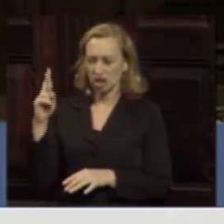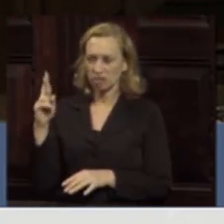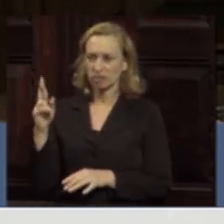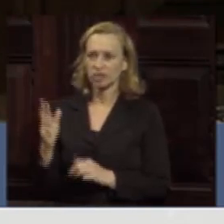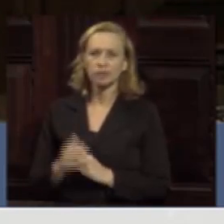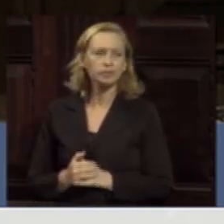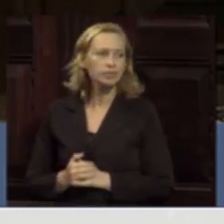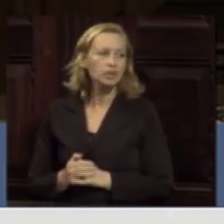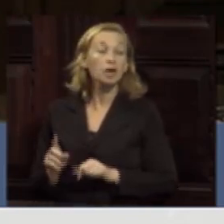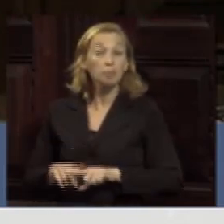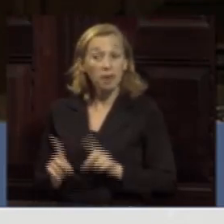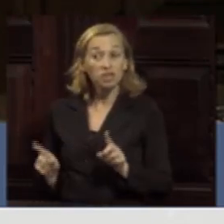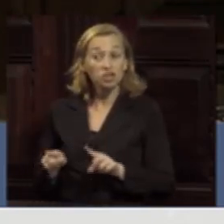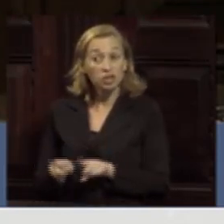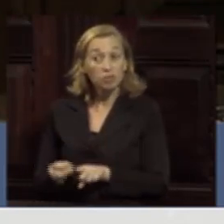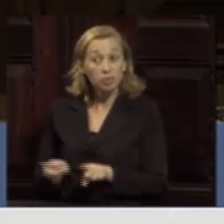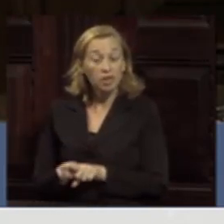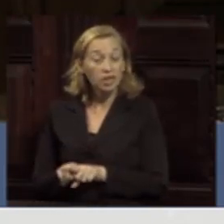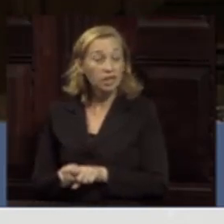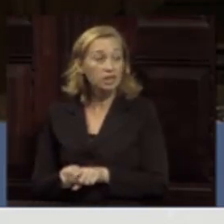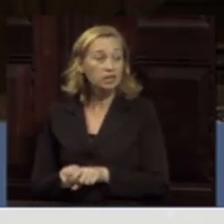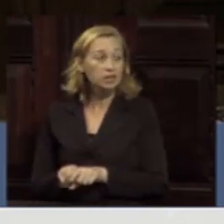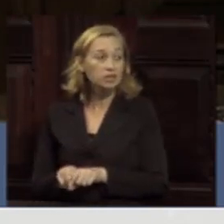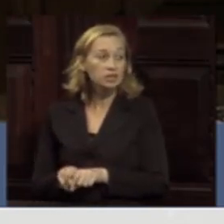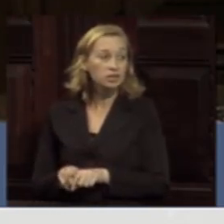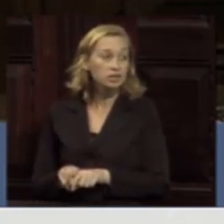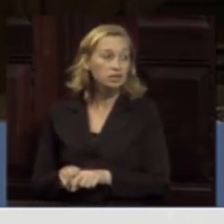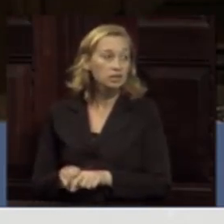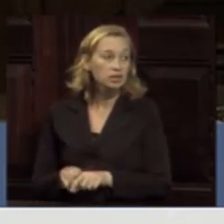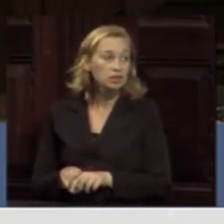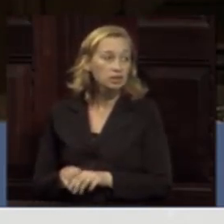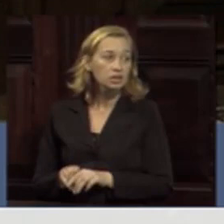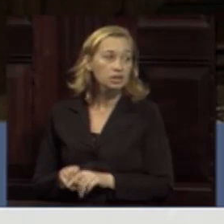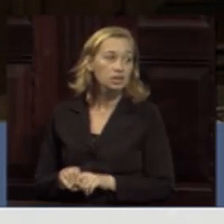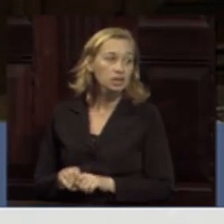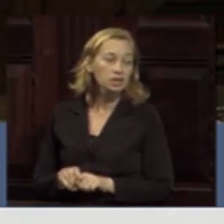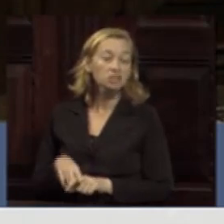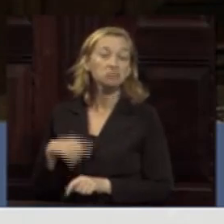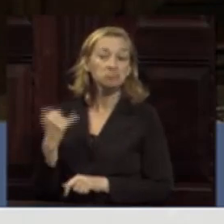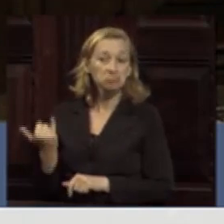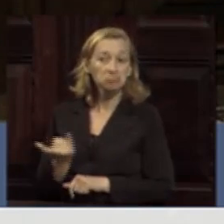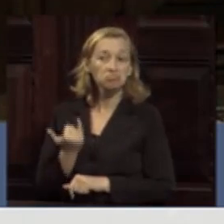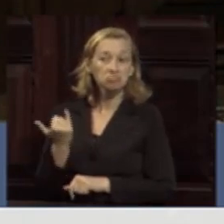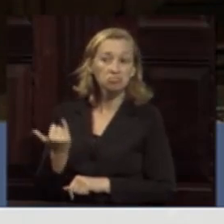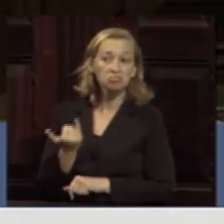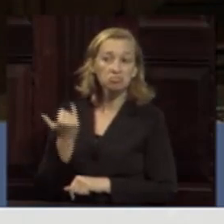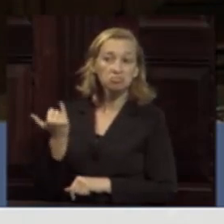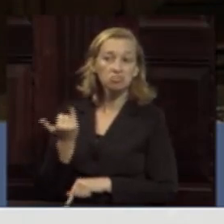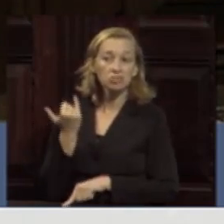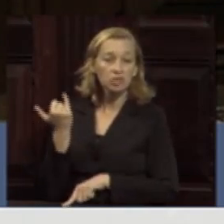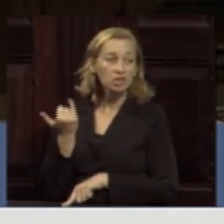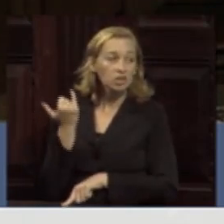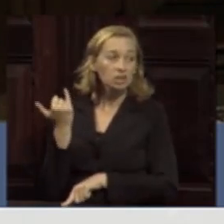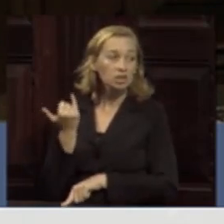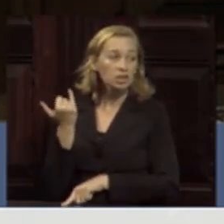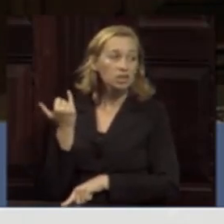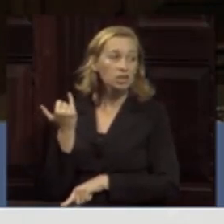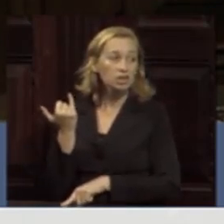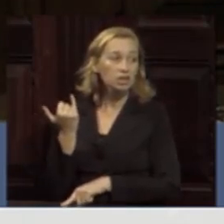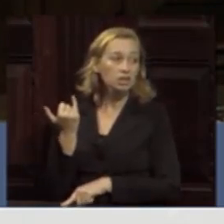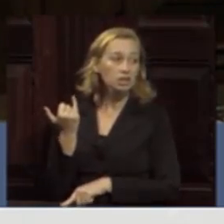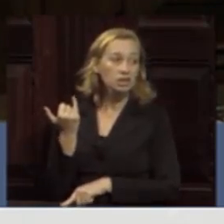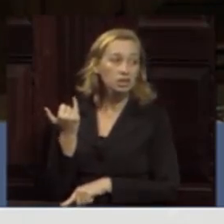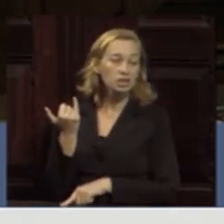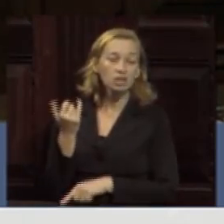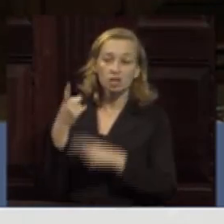gerência, mas também um dado que é muito importante, que é o dado relacionado ao